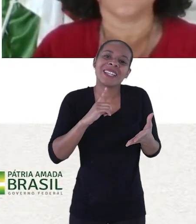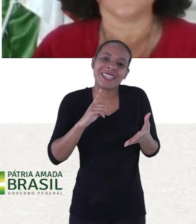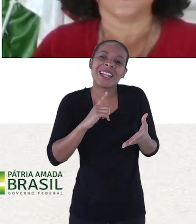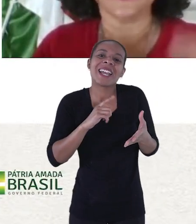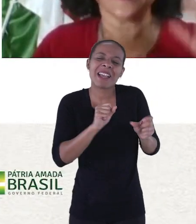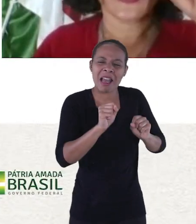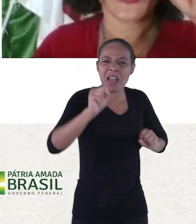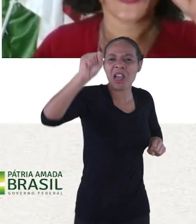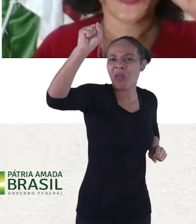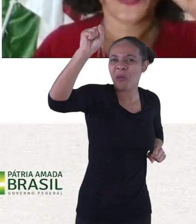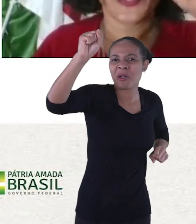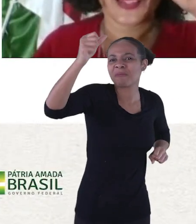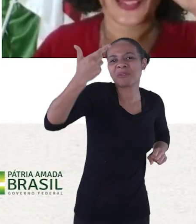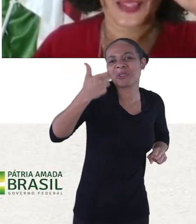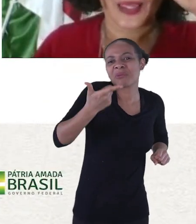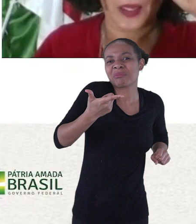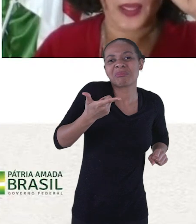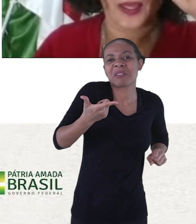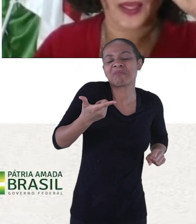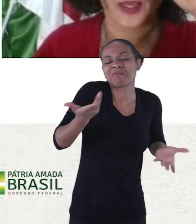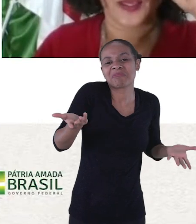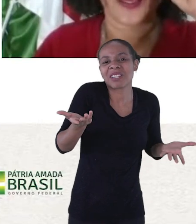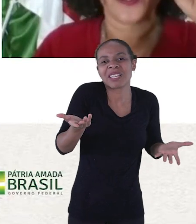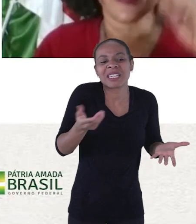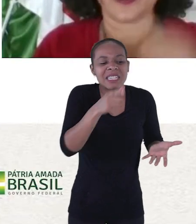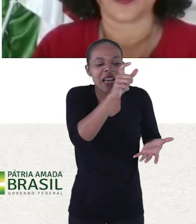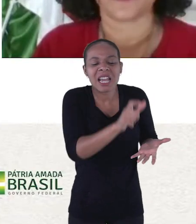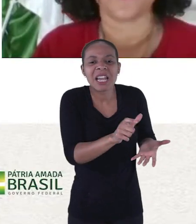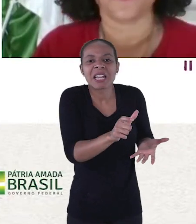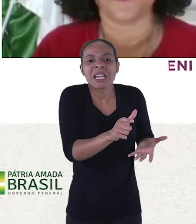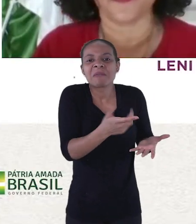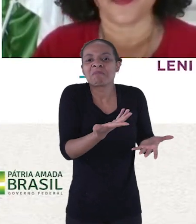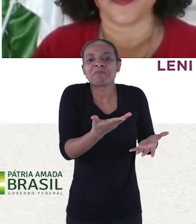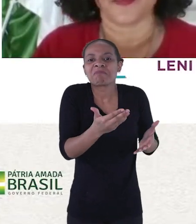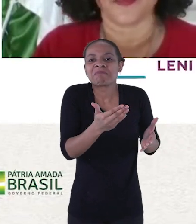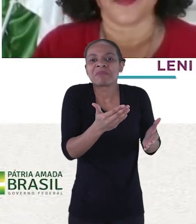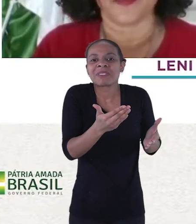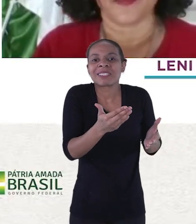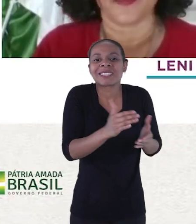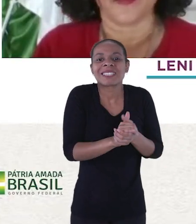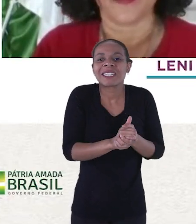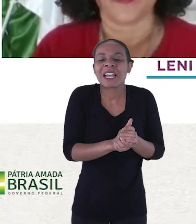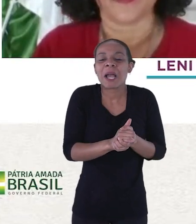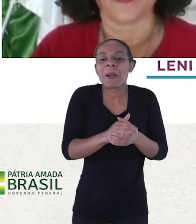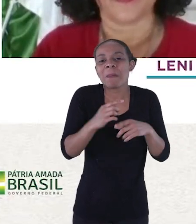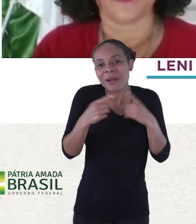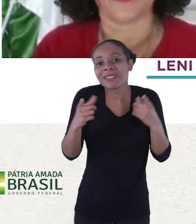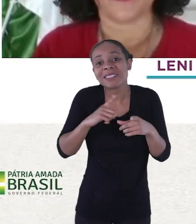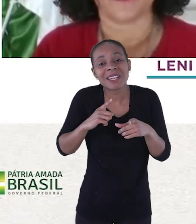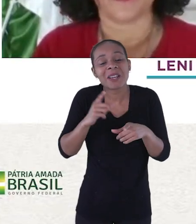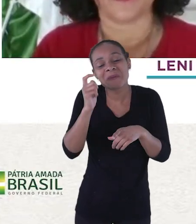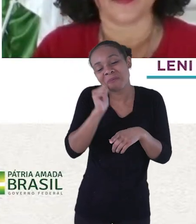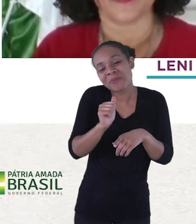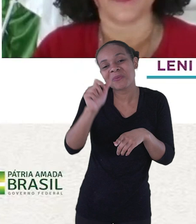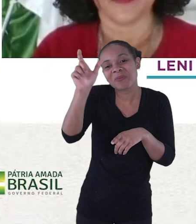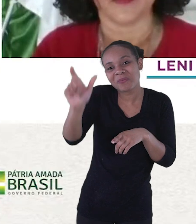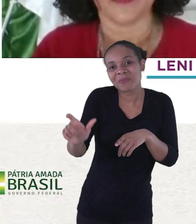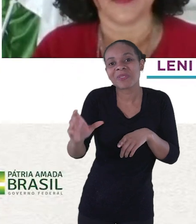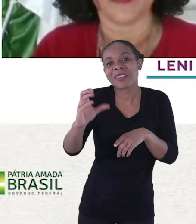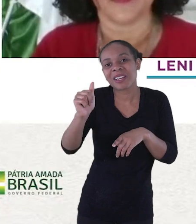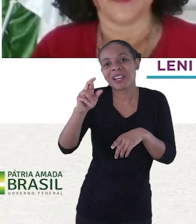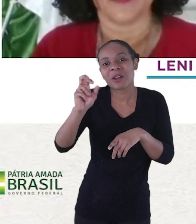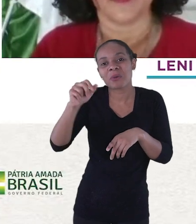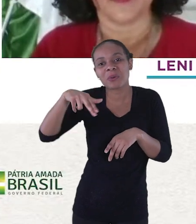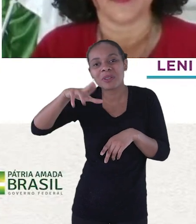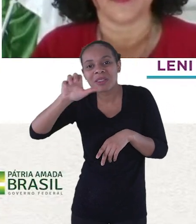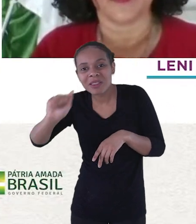Como diz o Mário de Andrade, né? E aí vem Carolina, para dizer assim, opa, há um outro lugar também,